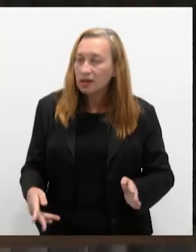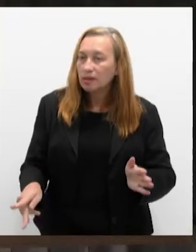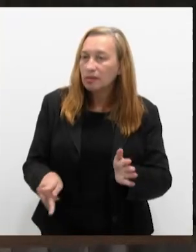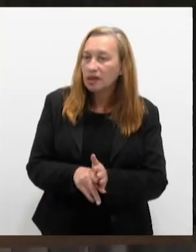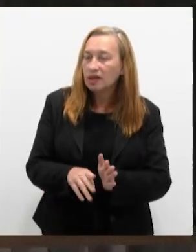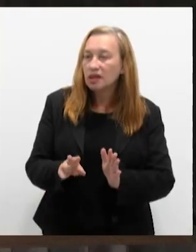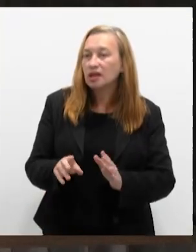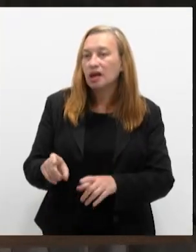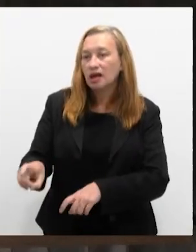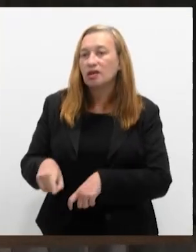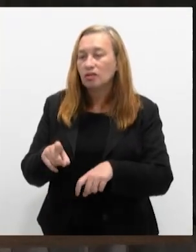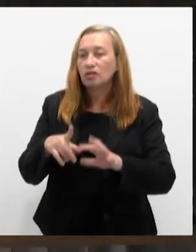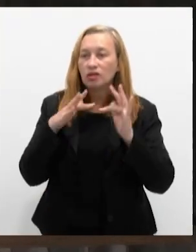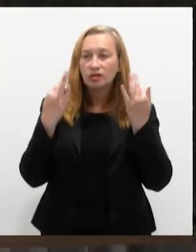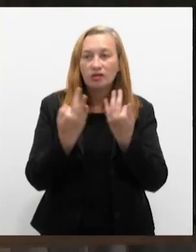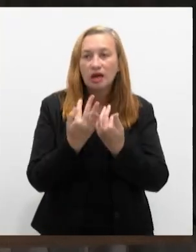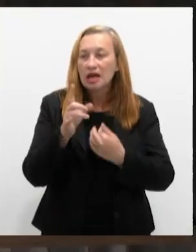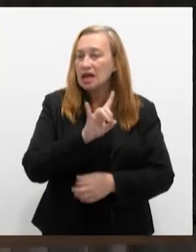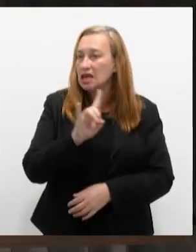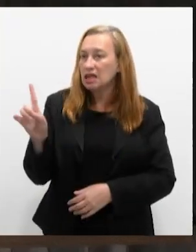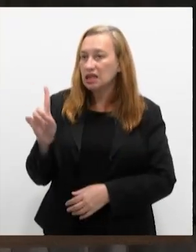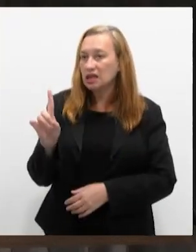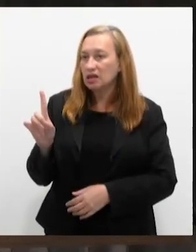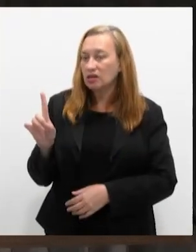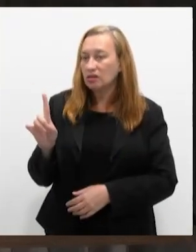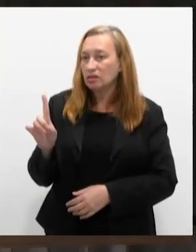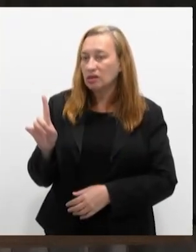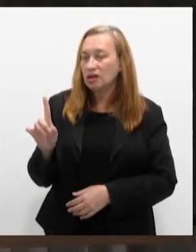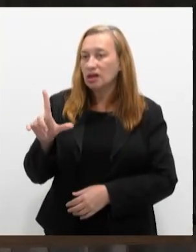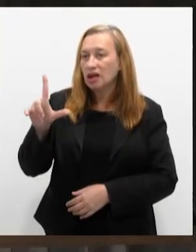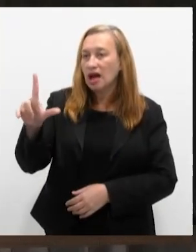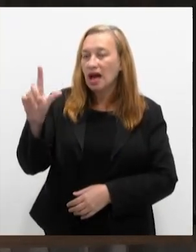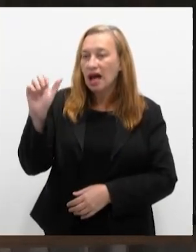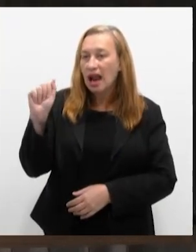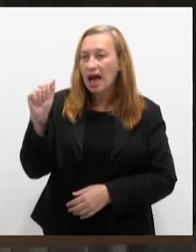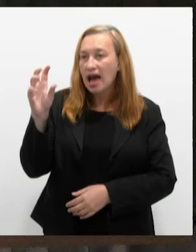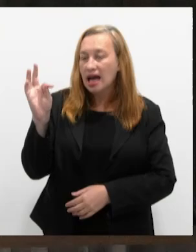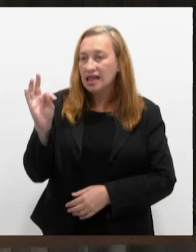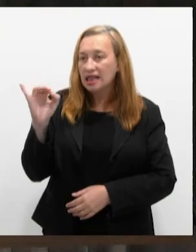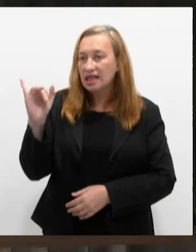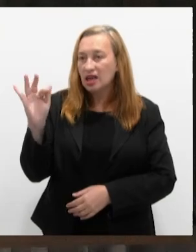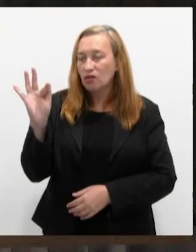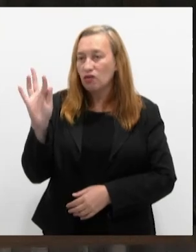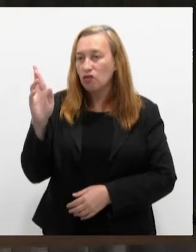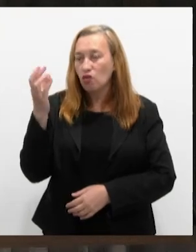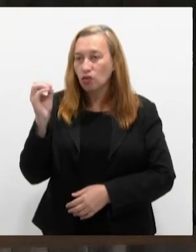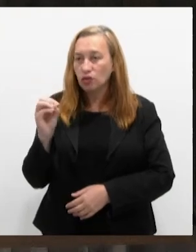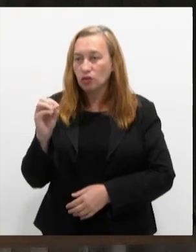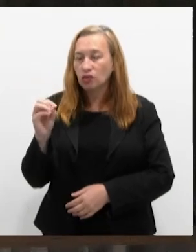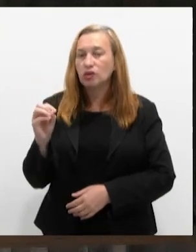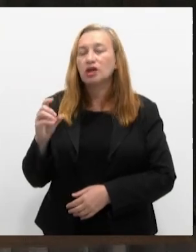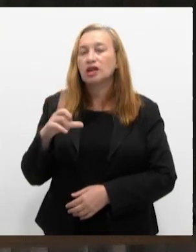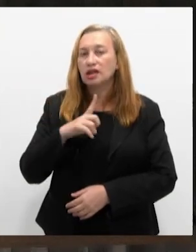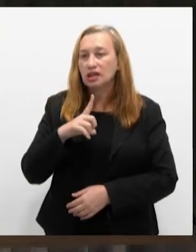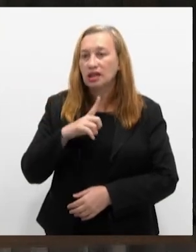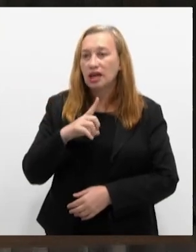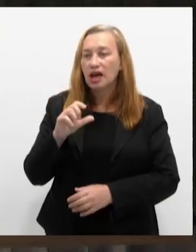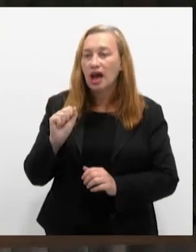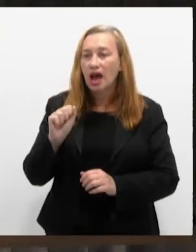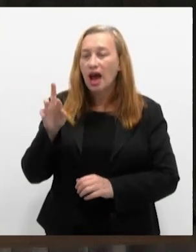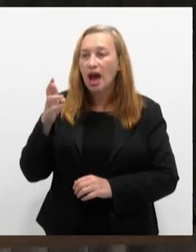agricultura familiar e não dos grandes latifúndios que pertencem ao agronegócio. E que